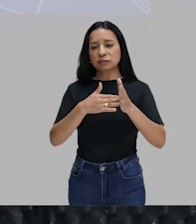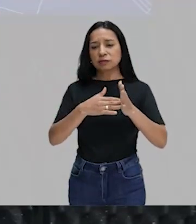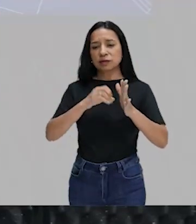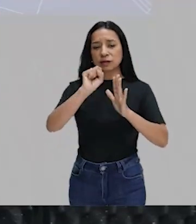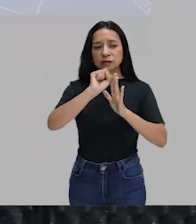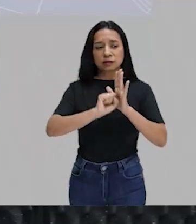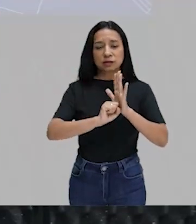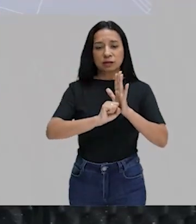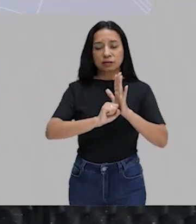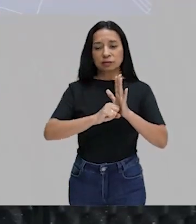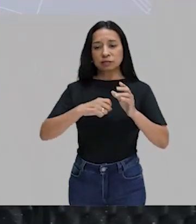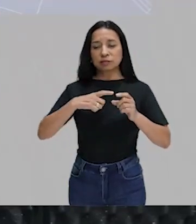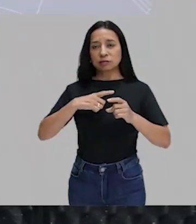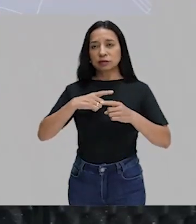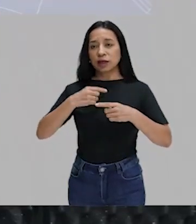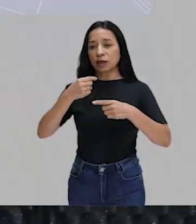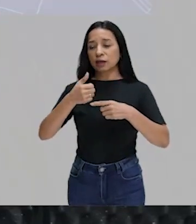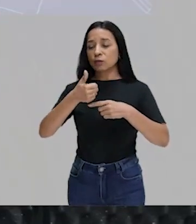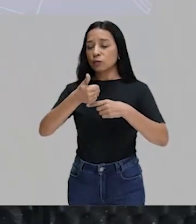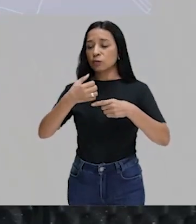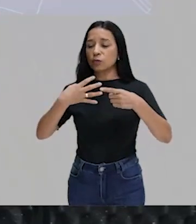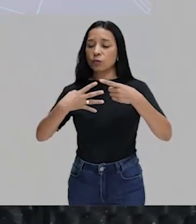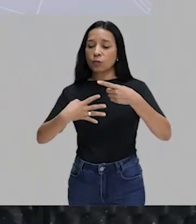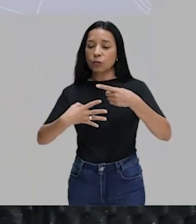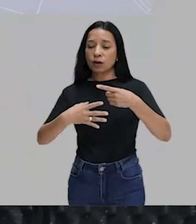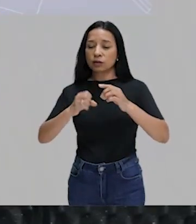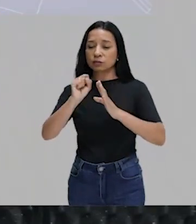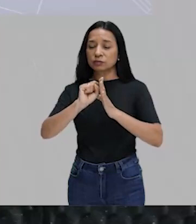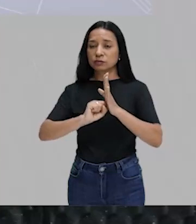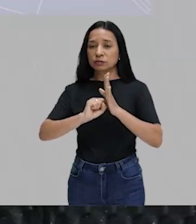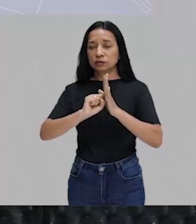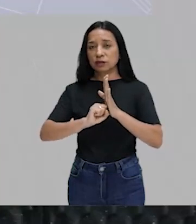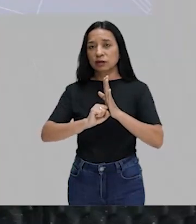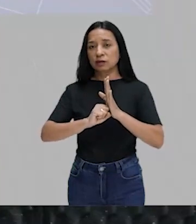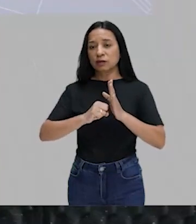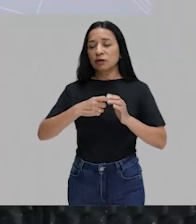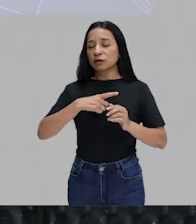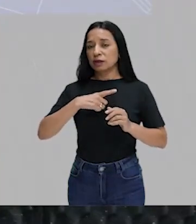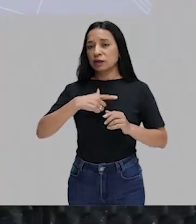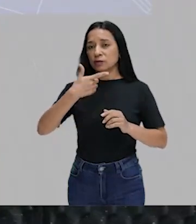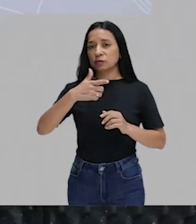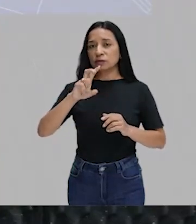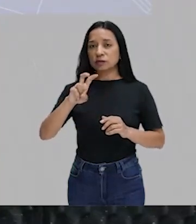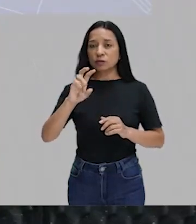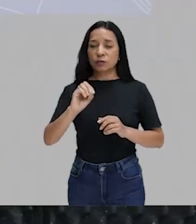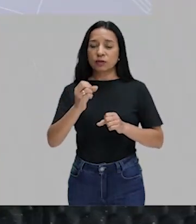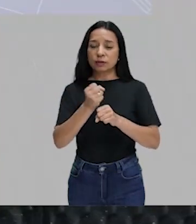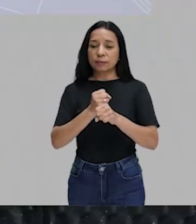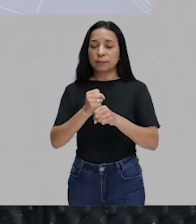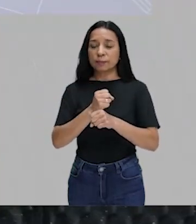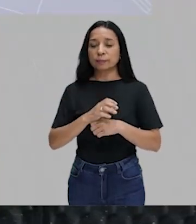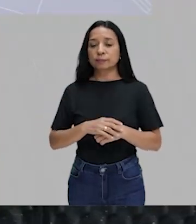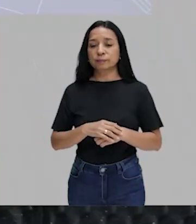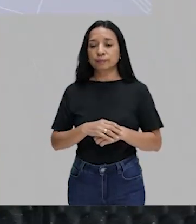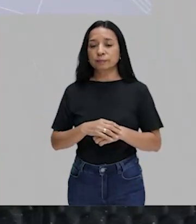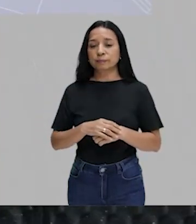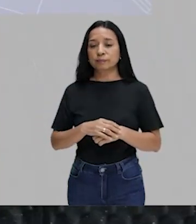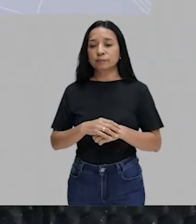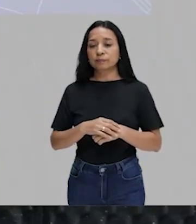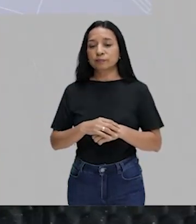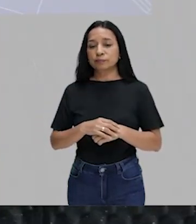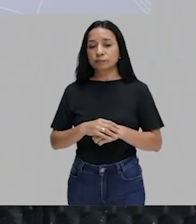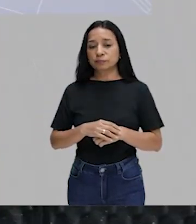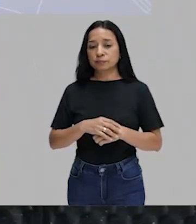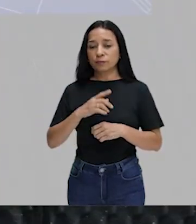quando eu tenho um quarto de século, eu tenho pelo menos 250 anos, é muito tempo. Então, nessa época se